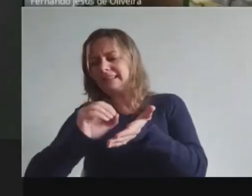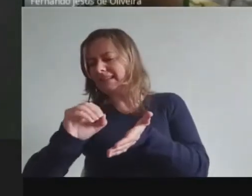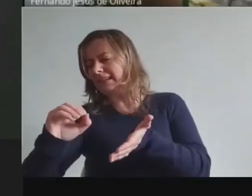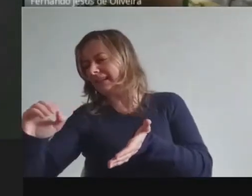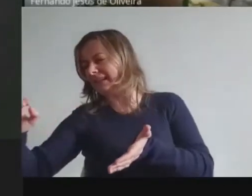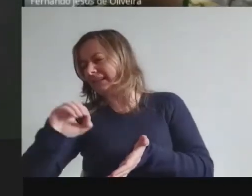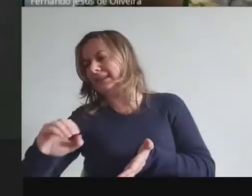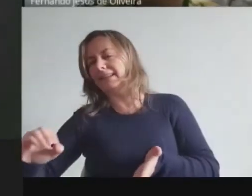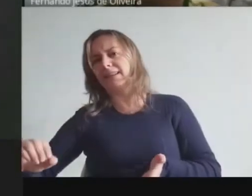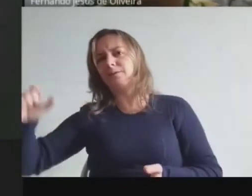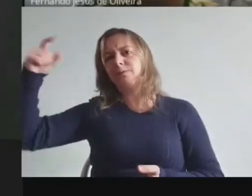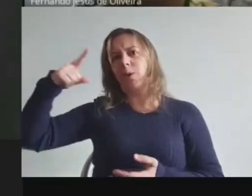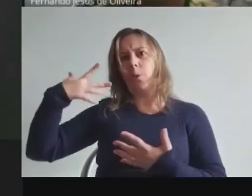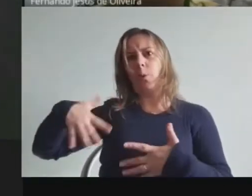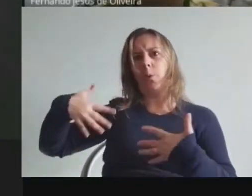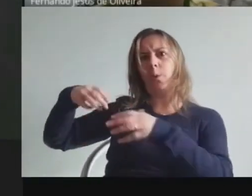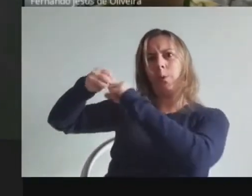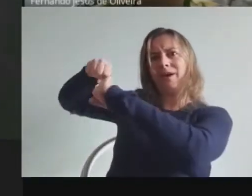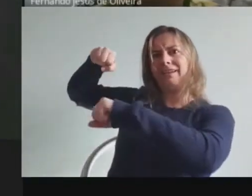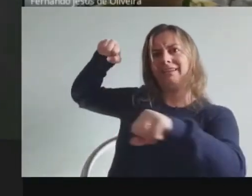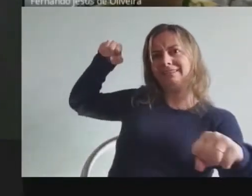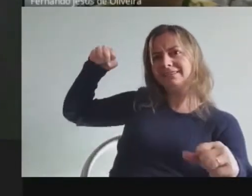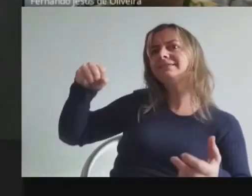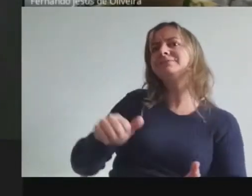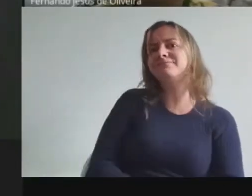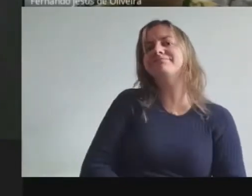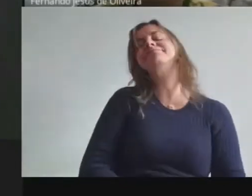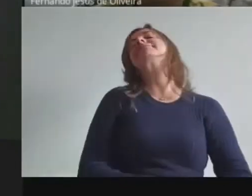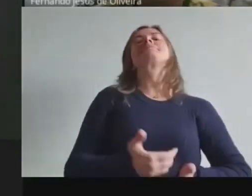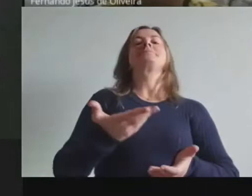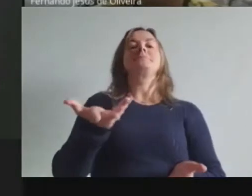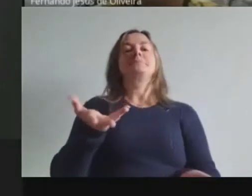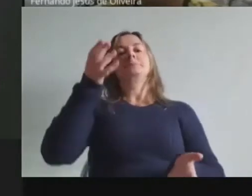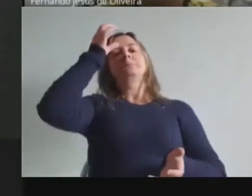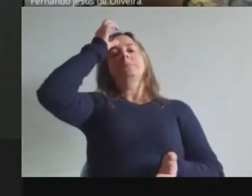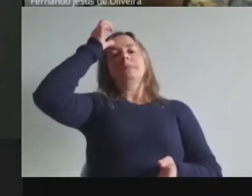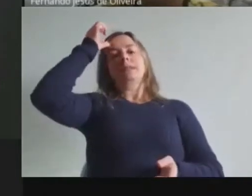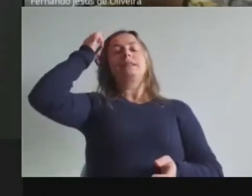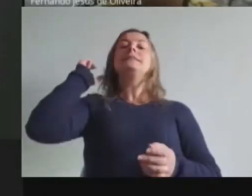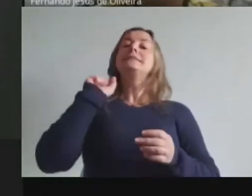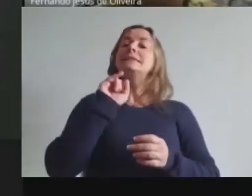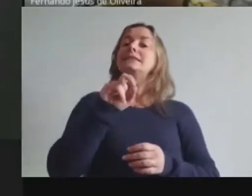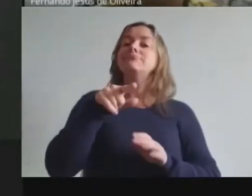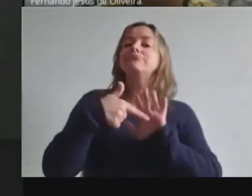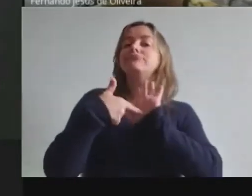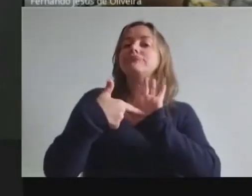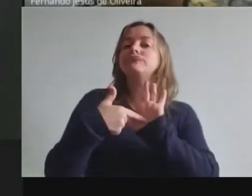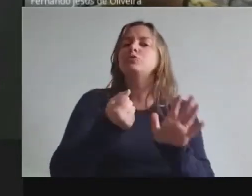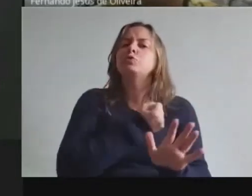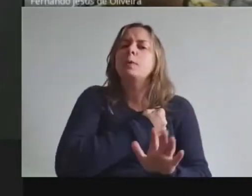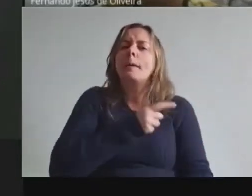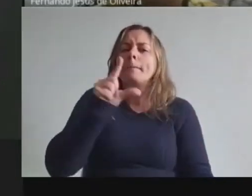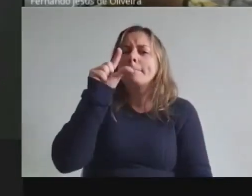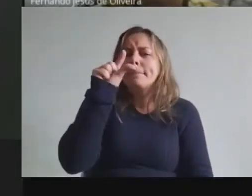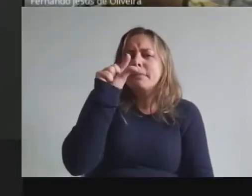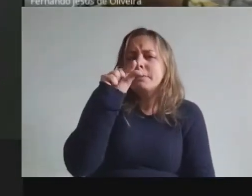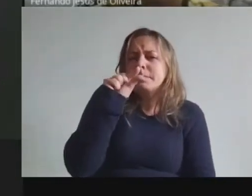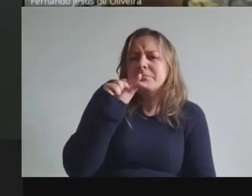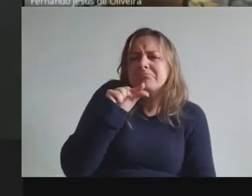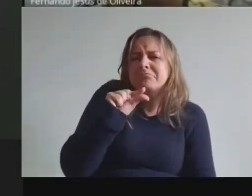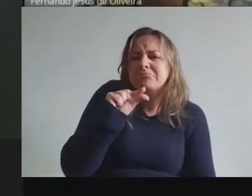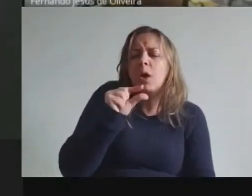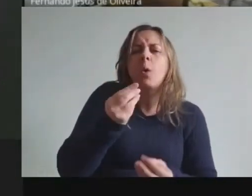hein? Bom, agora, se você quiser expressar números muito pequenos, a gente vai